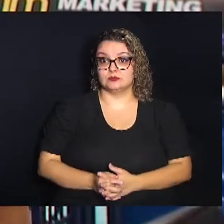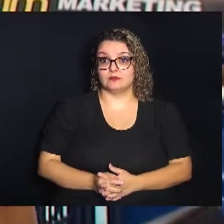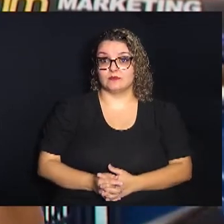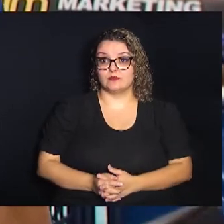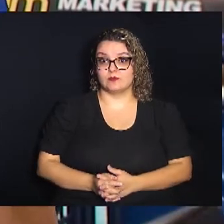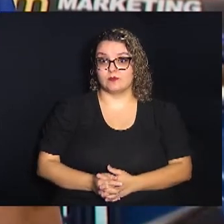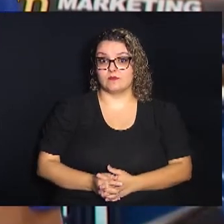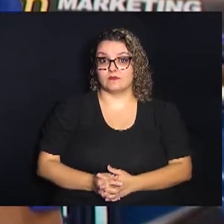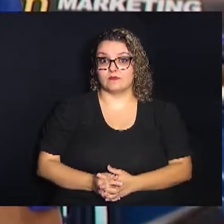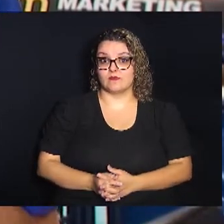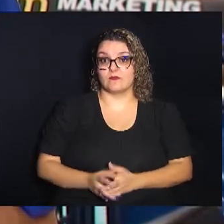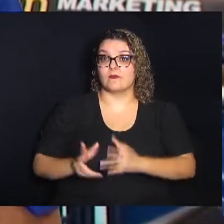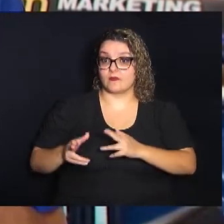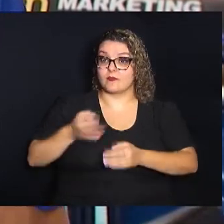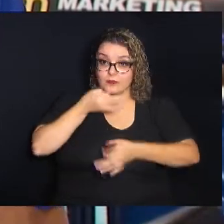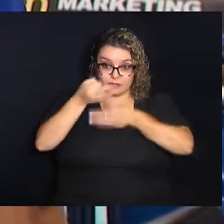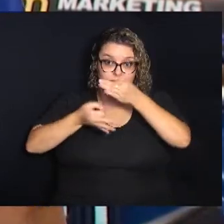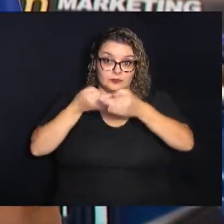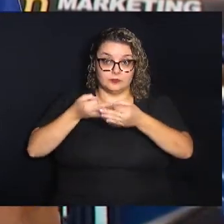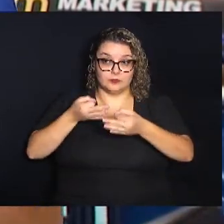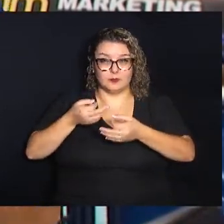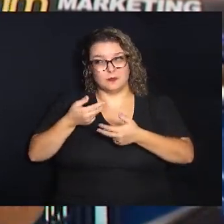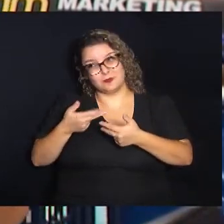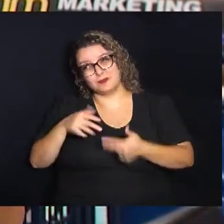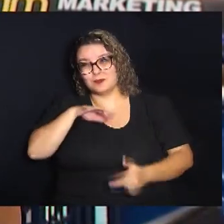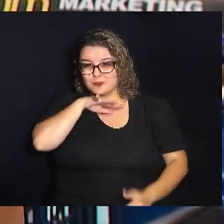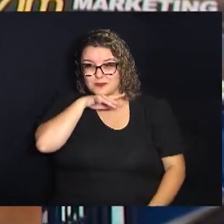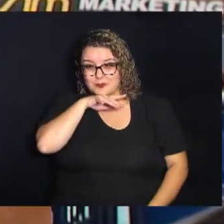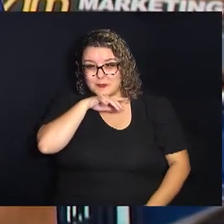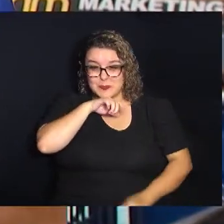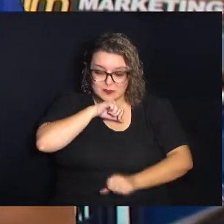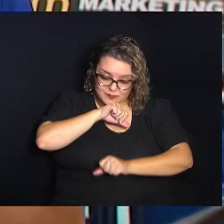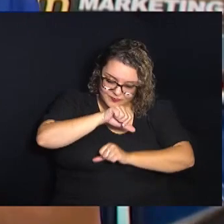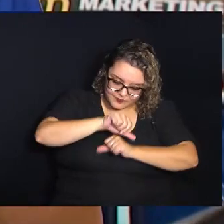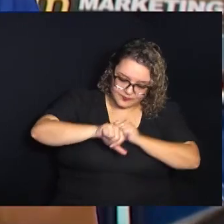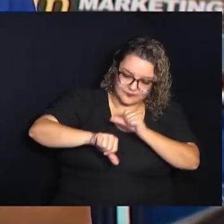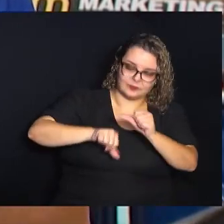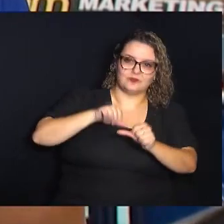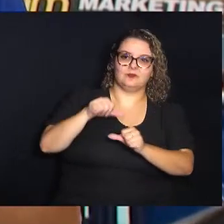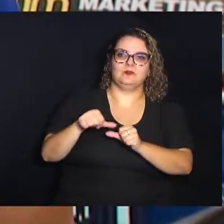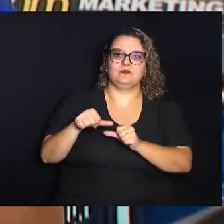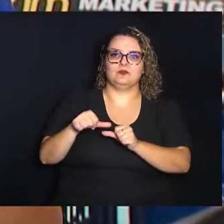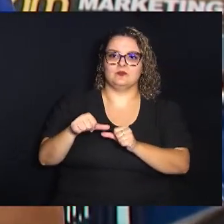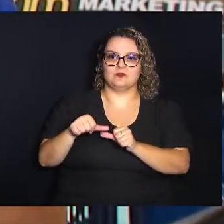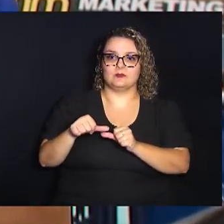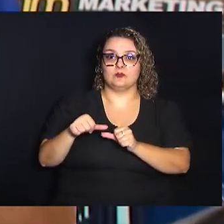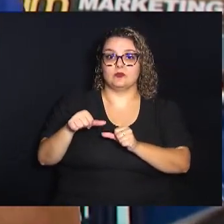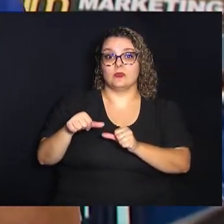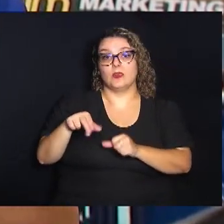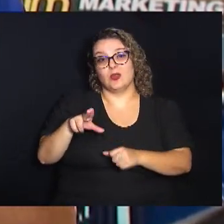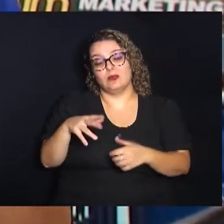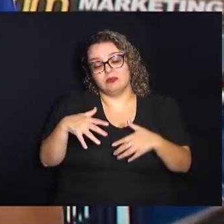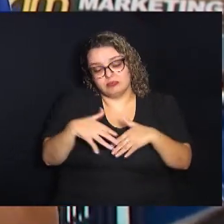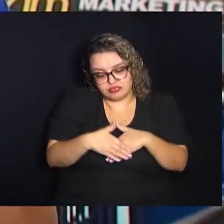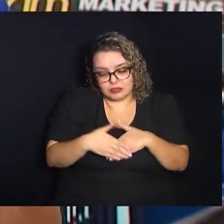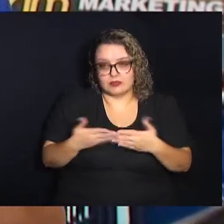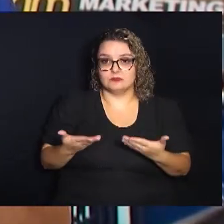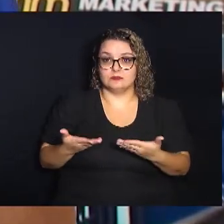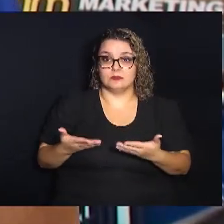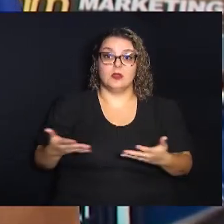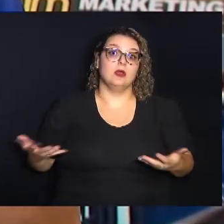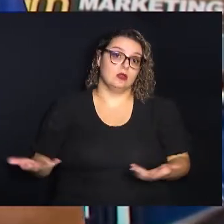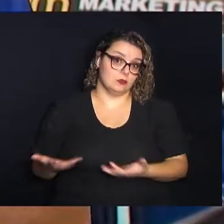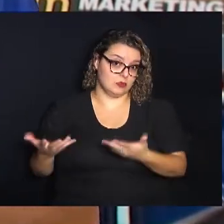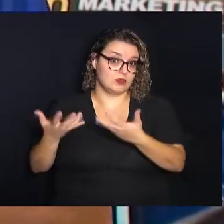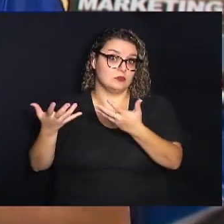tomá-lo como uma crítica, como algo ruim e cair nisso, ou a gente se motivar e seguir